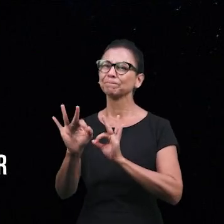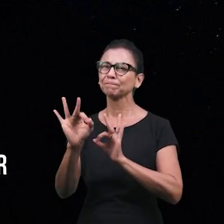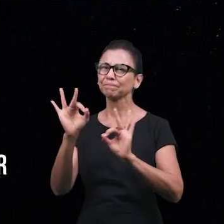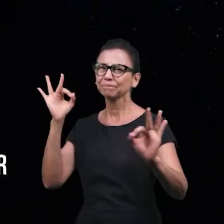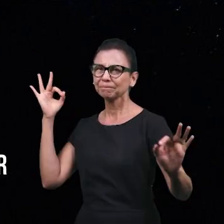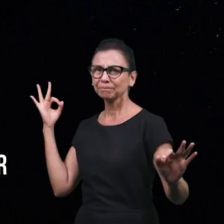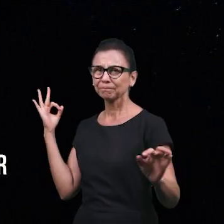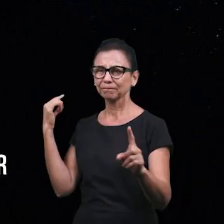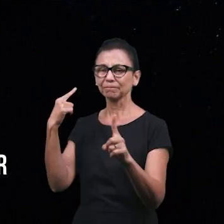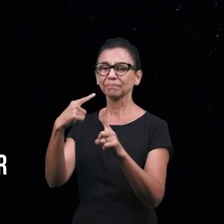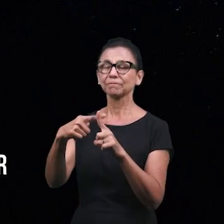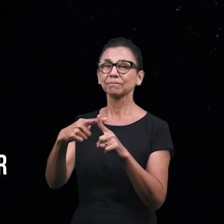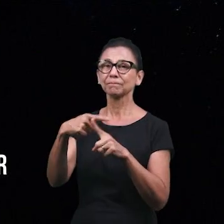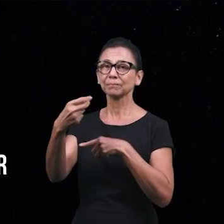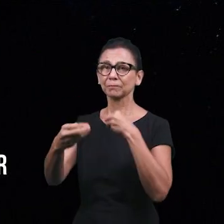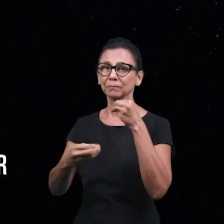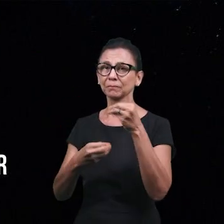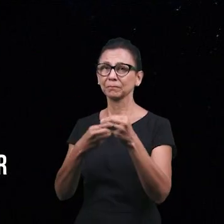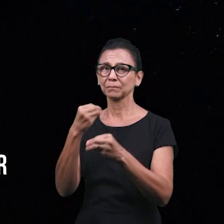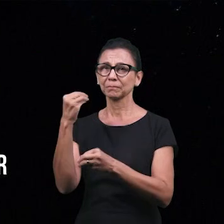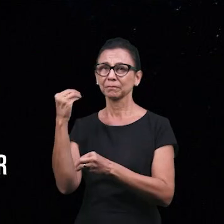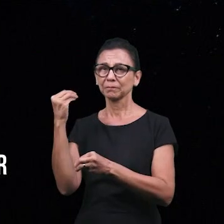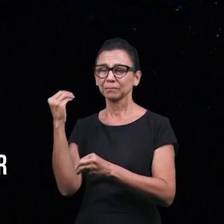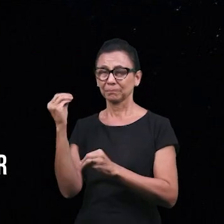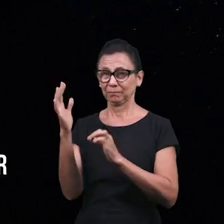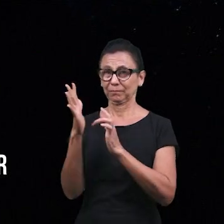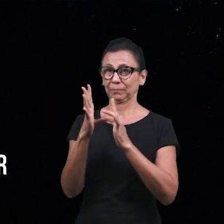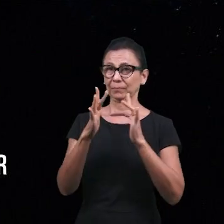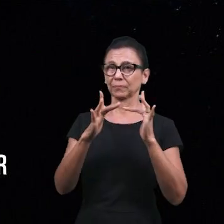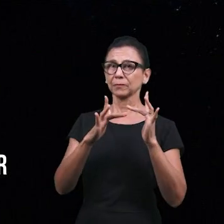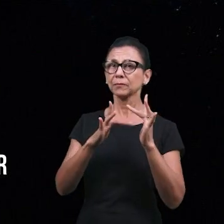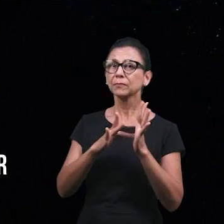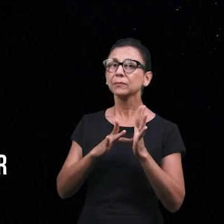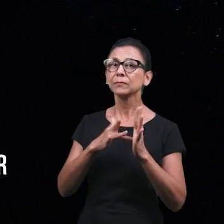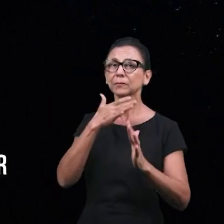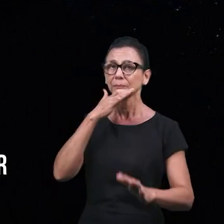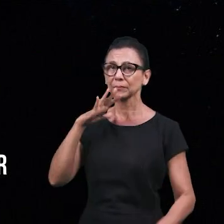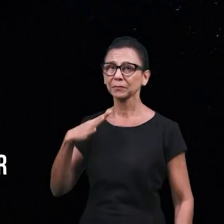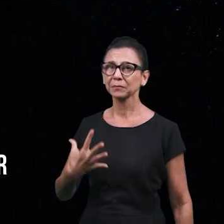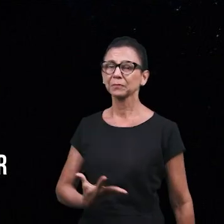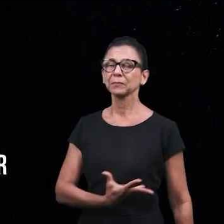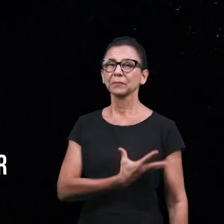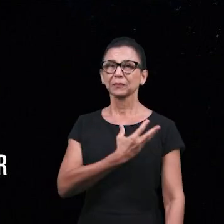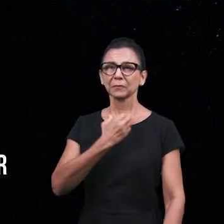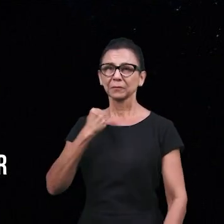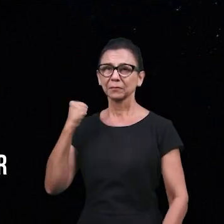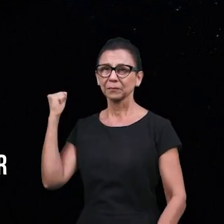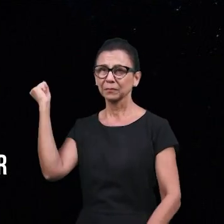A cruz do Salvador.